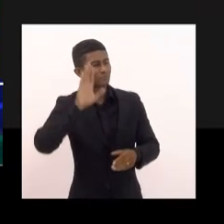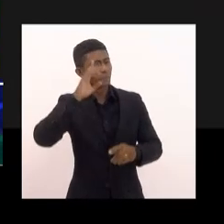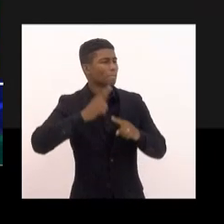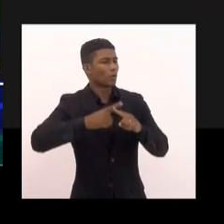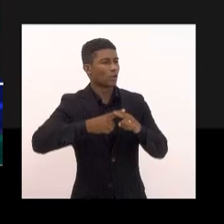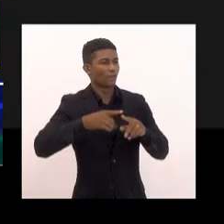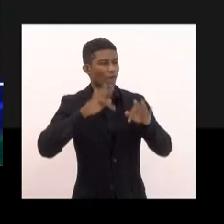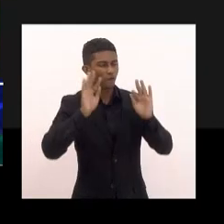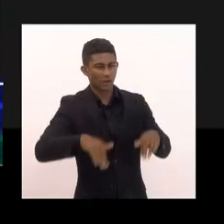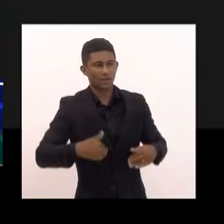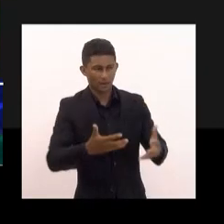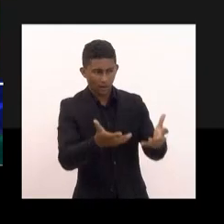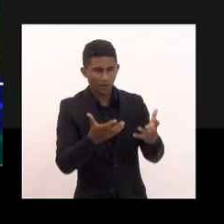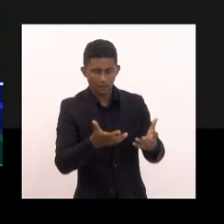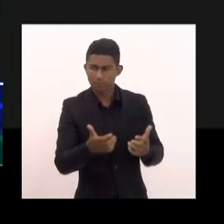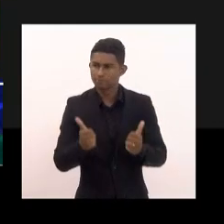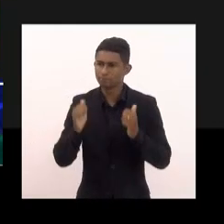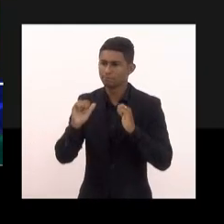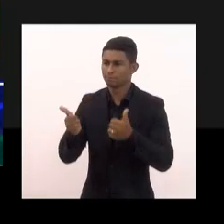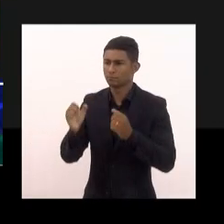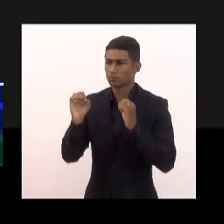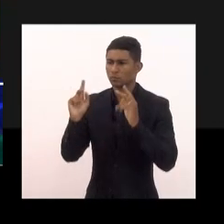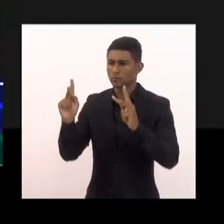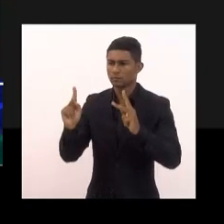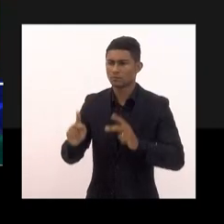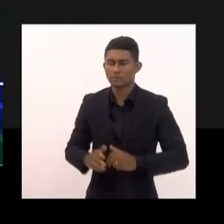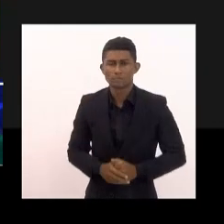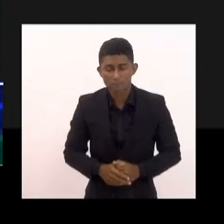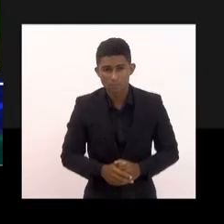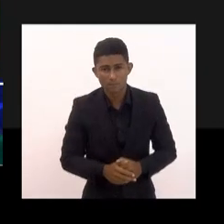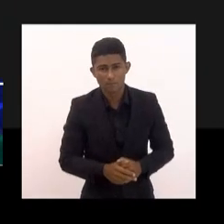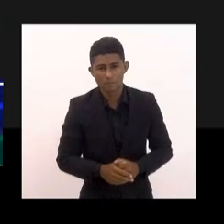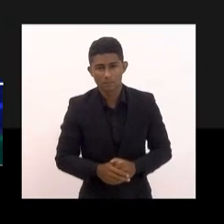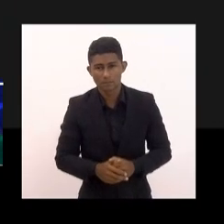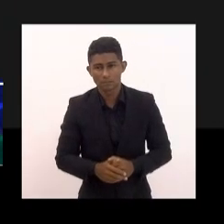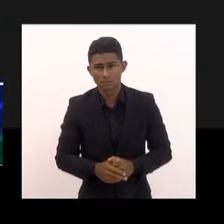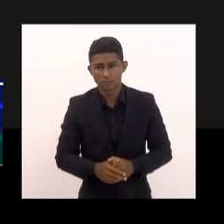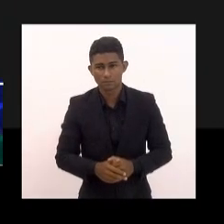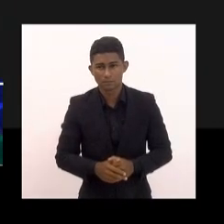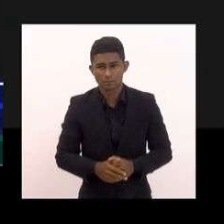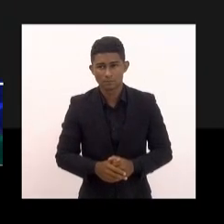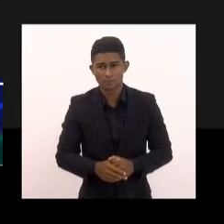final. Ok. A rede...